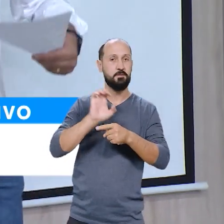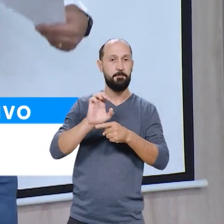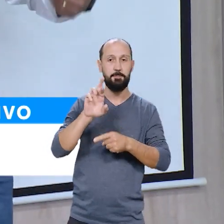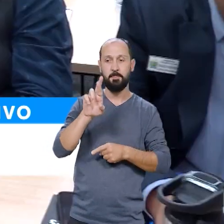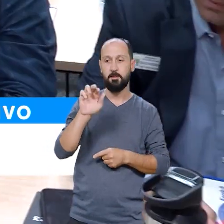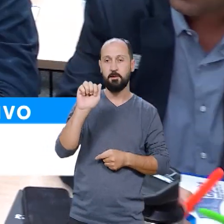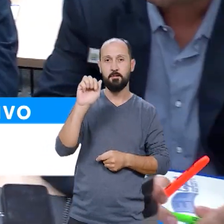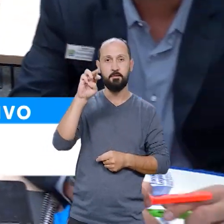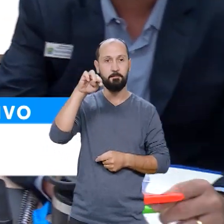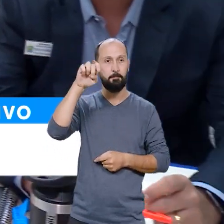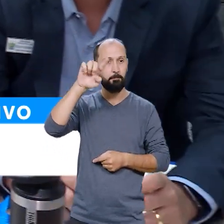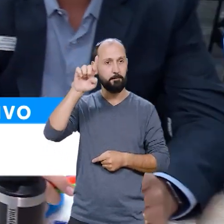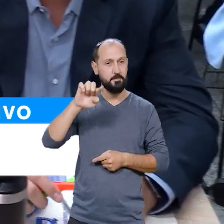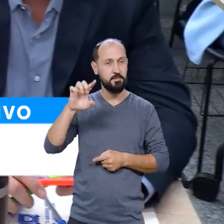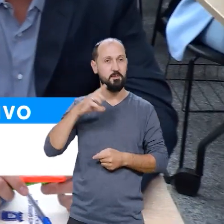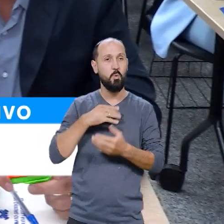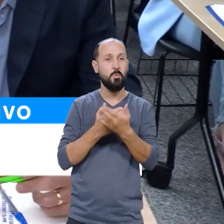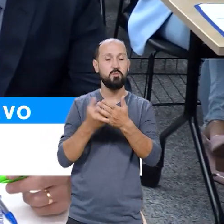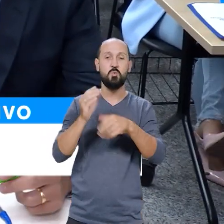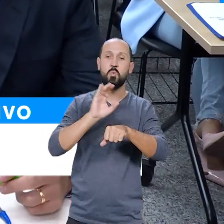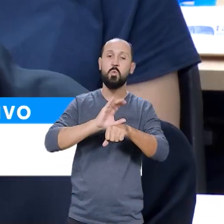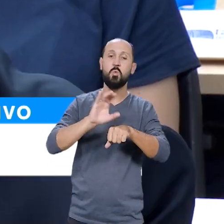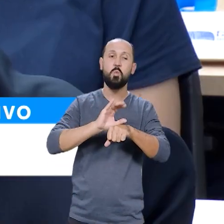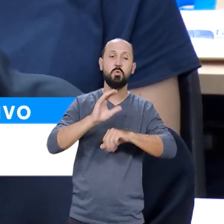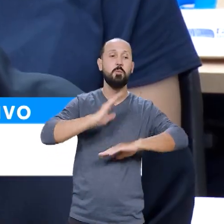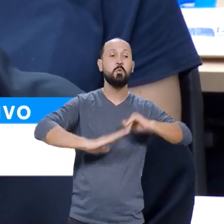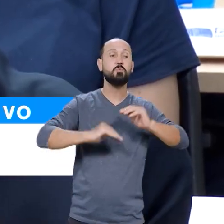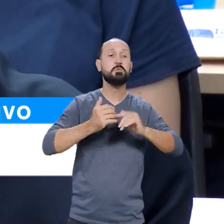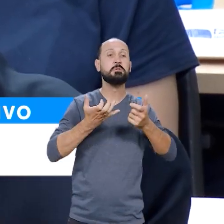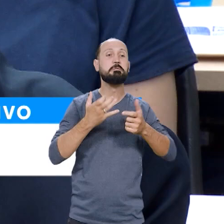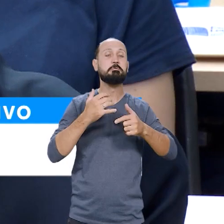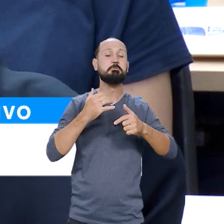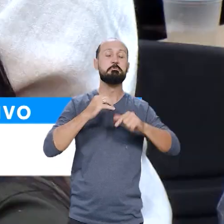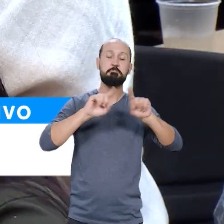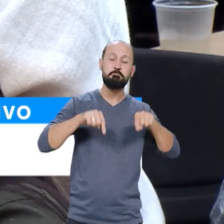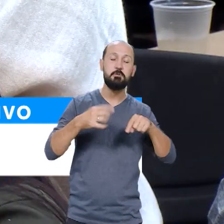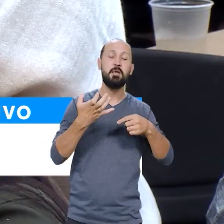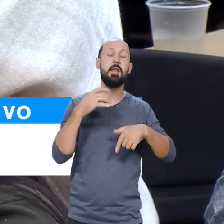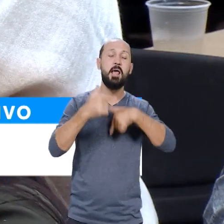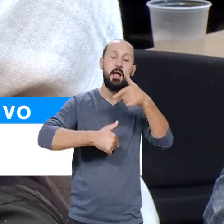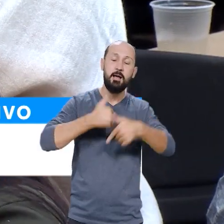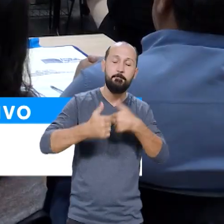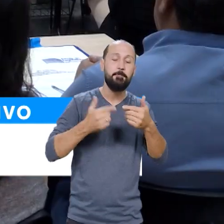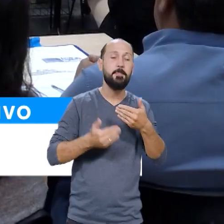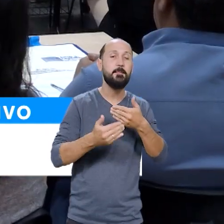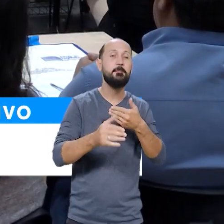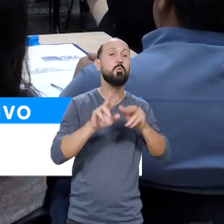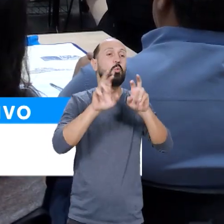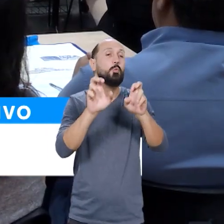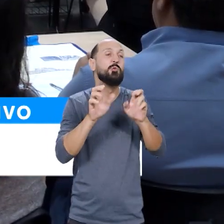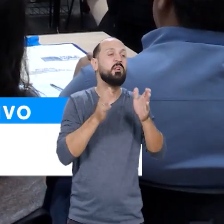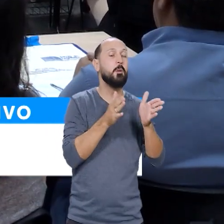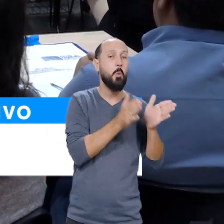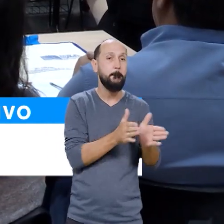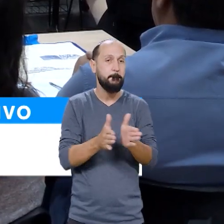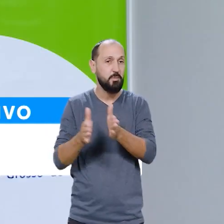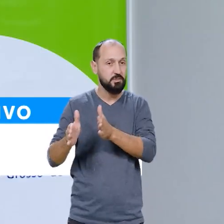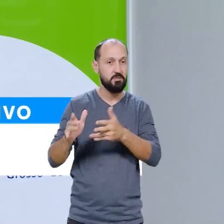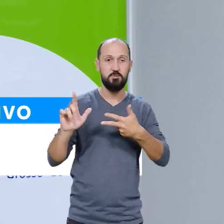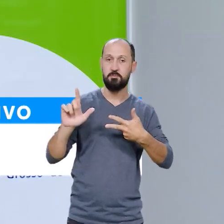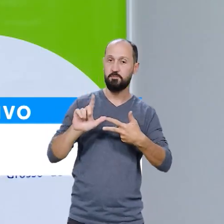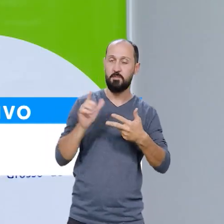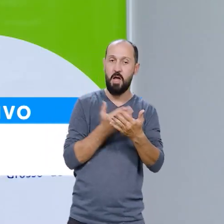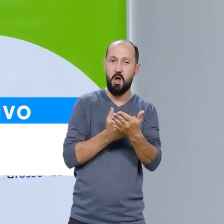Rames Tevet, iniciou o curso para os servidores que desejam aprender mais sobre os trâmites dos processos legislativos.